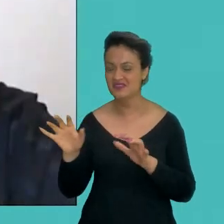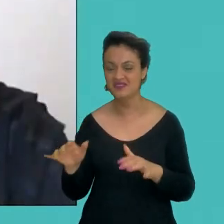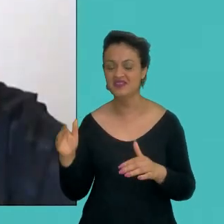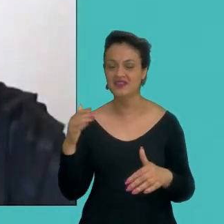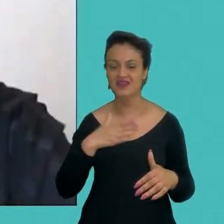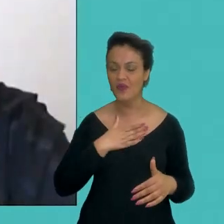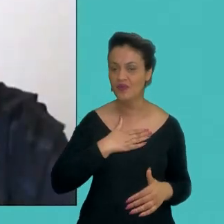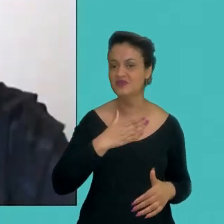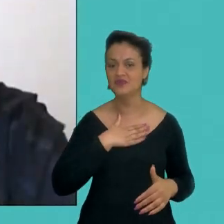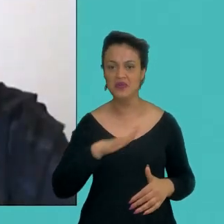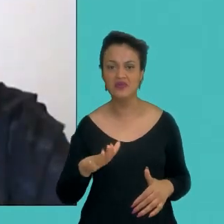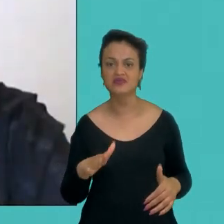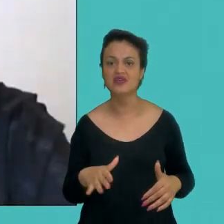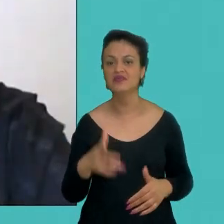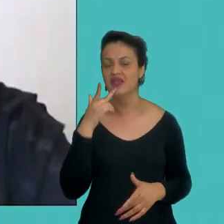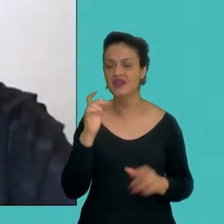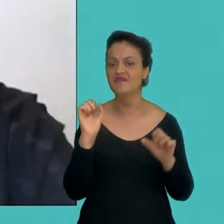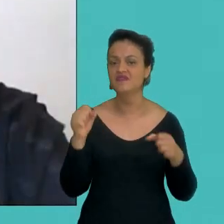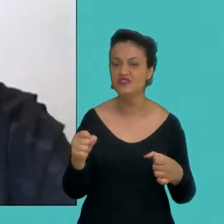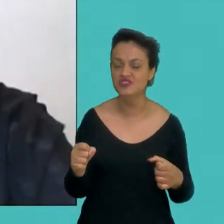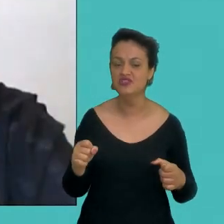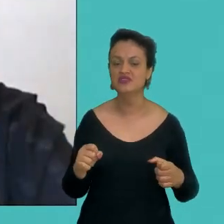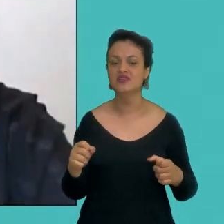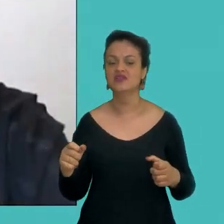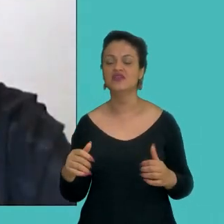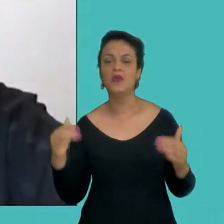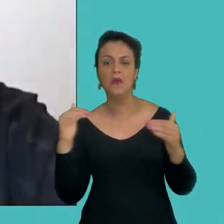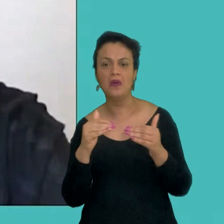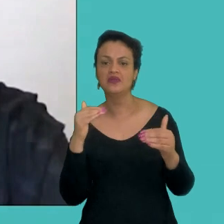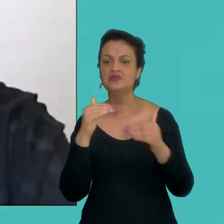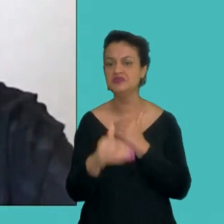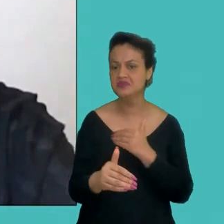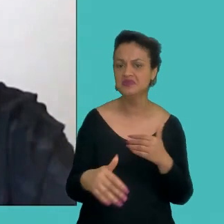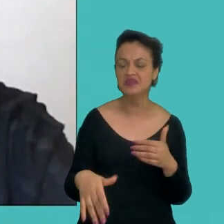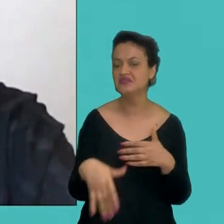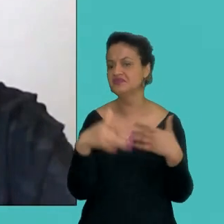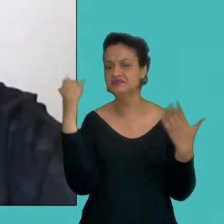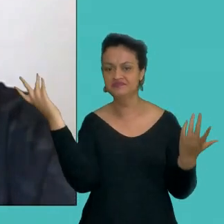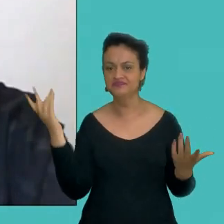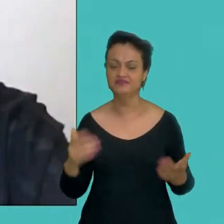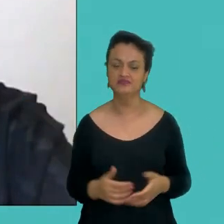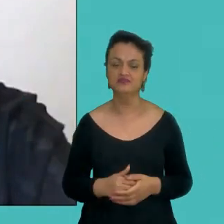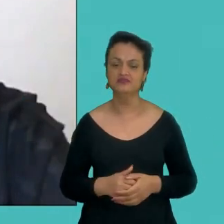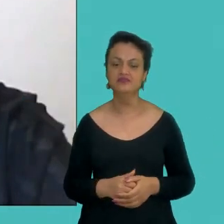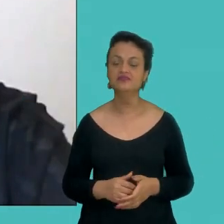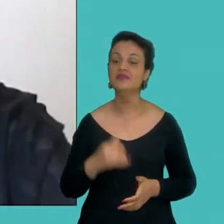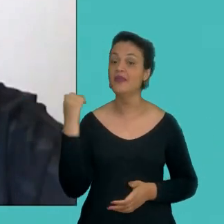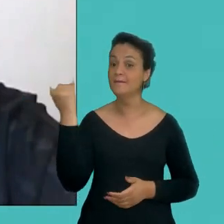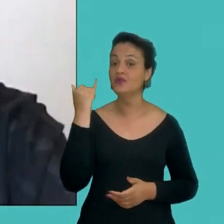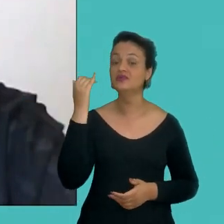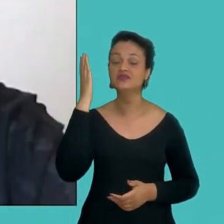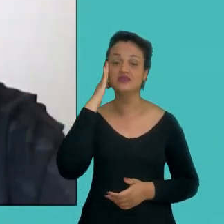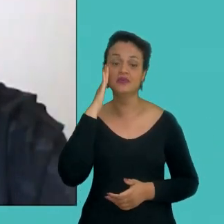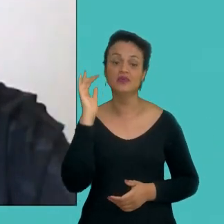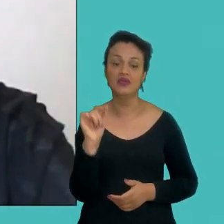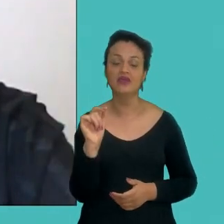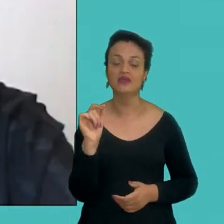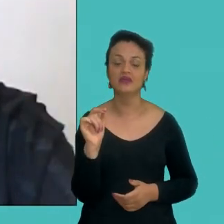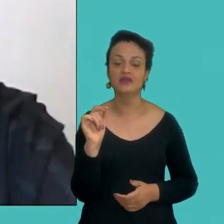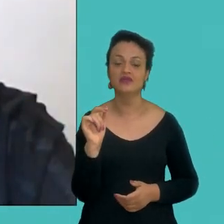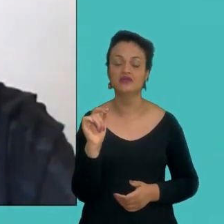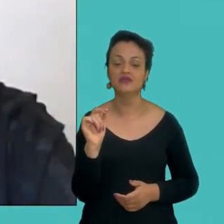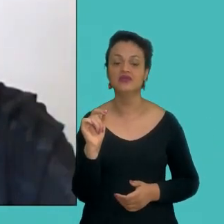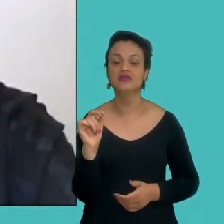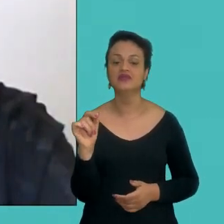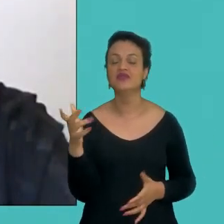antipatia por isso, não é a questão aqui de assumir a defesa ou o ataque de um personagem político como ele, é importante que